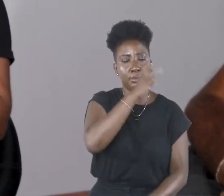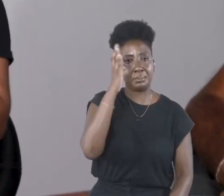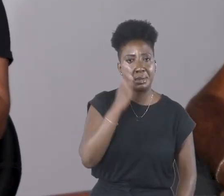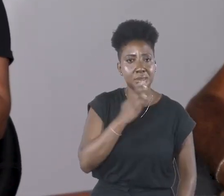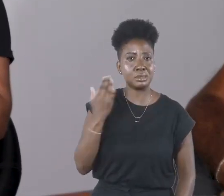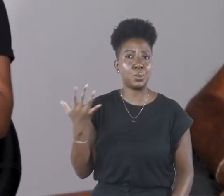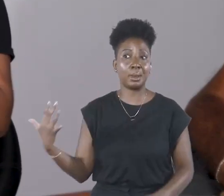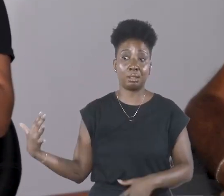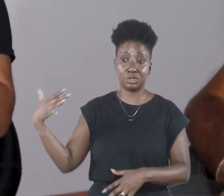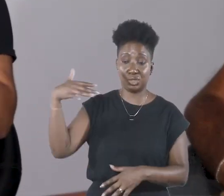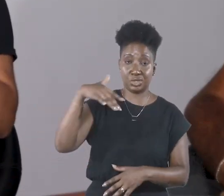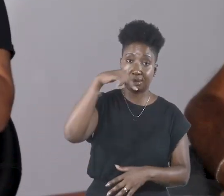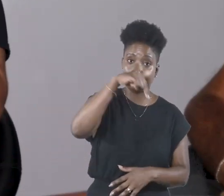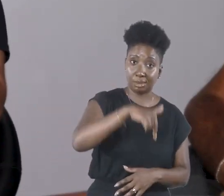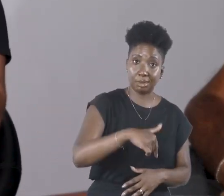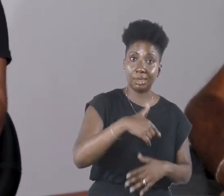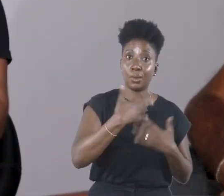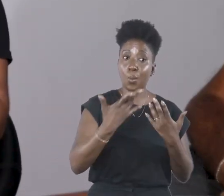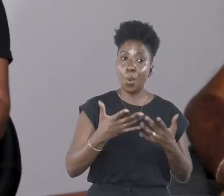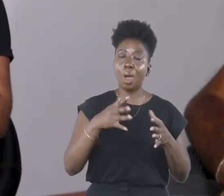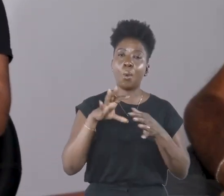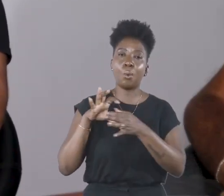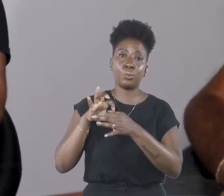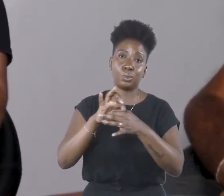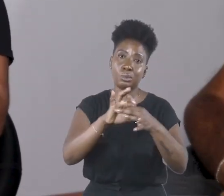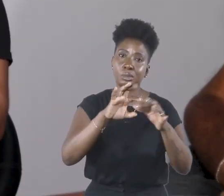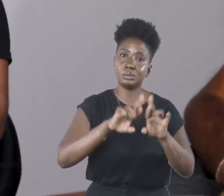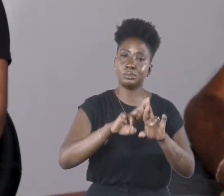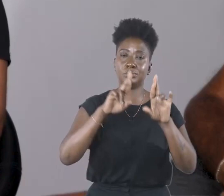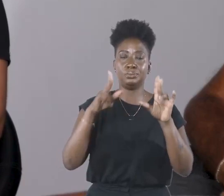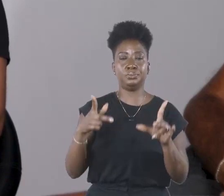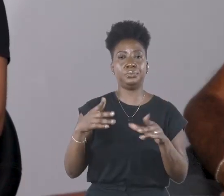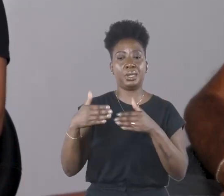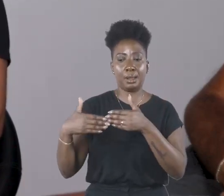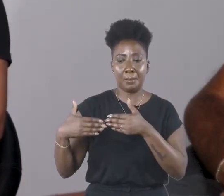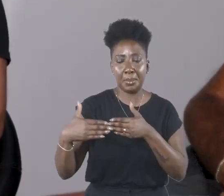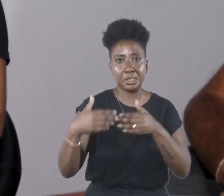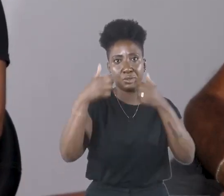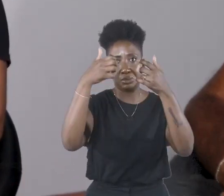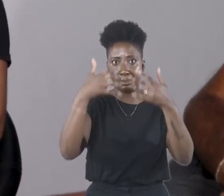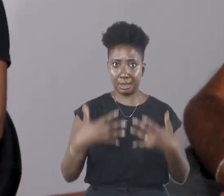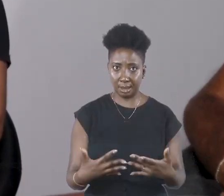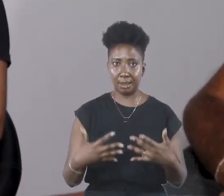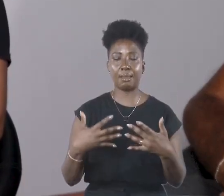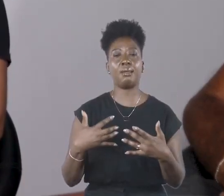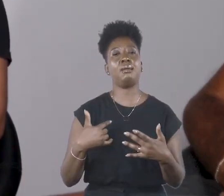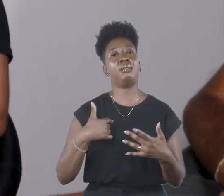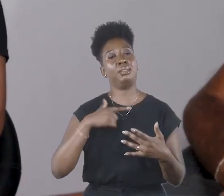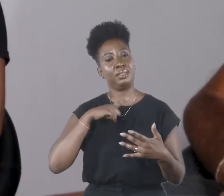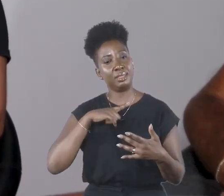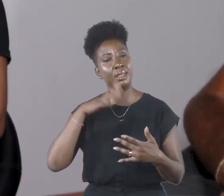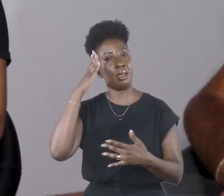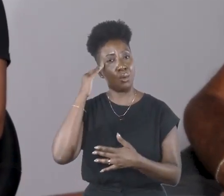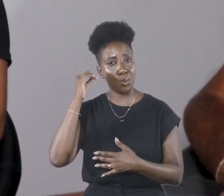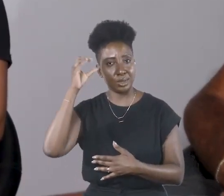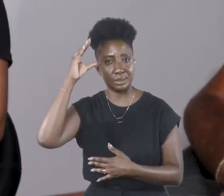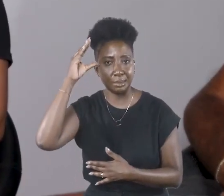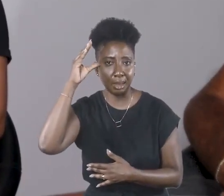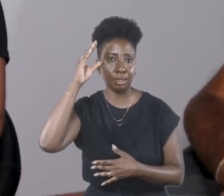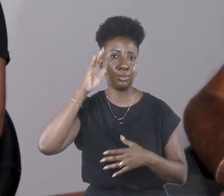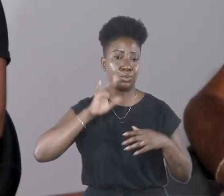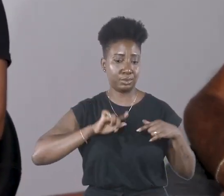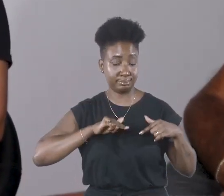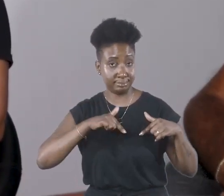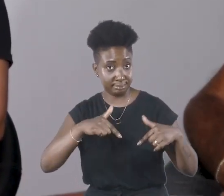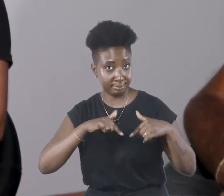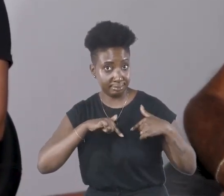é a situação do Brasil, é entender quem é que está chegando aqui, quais são os diferentes contextos e, a partir daí, poder, primeiro, falar com